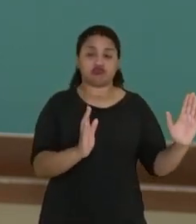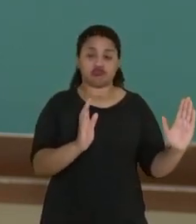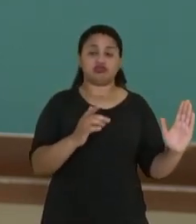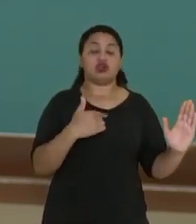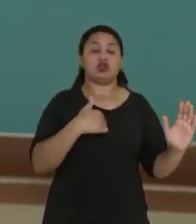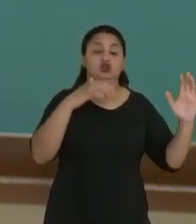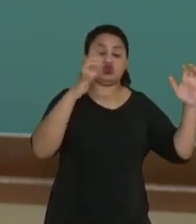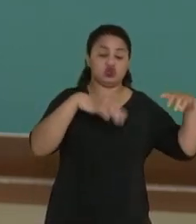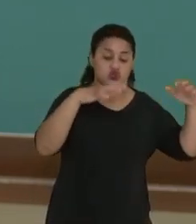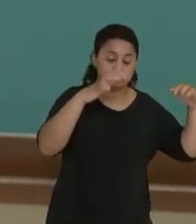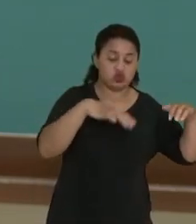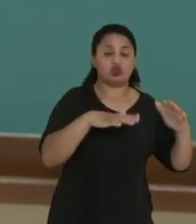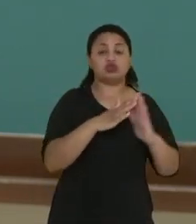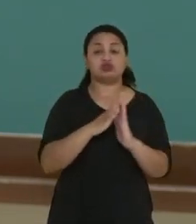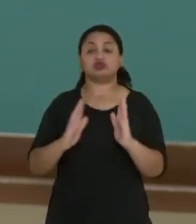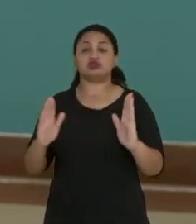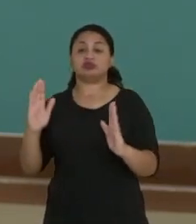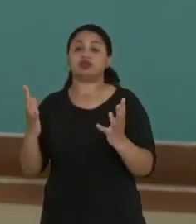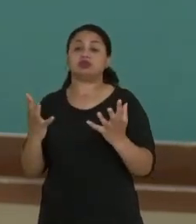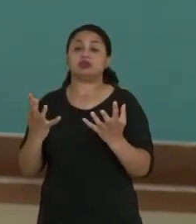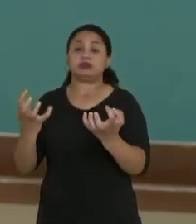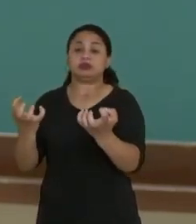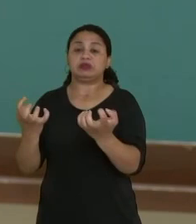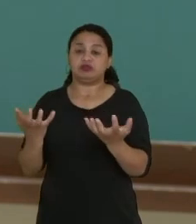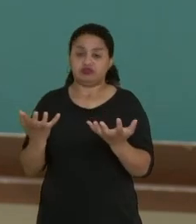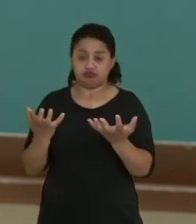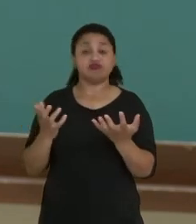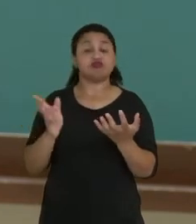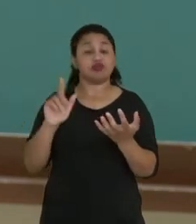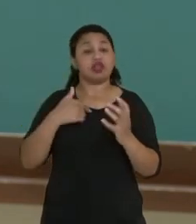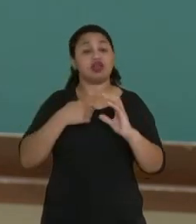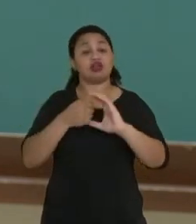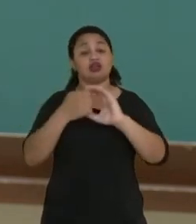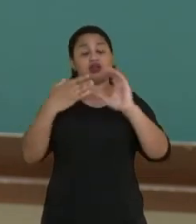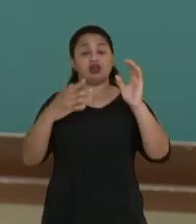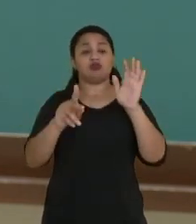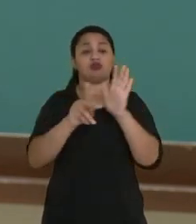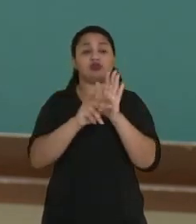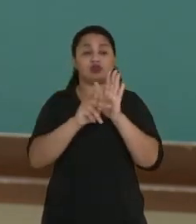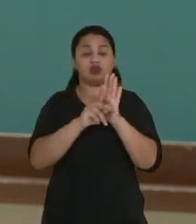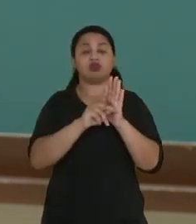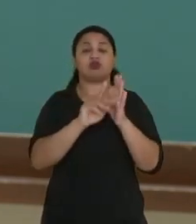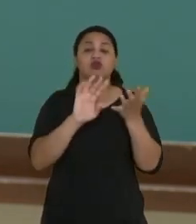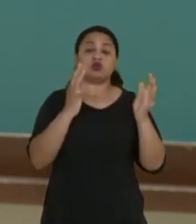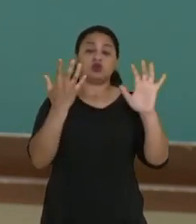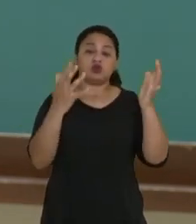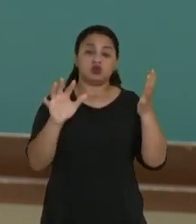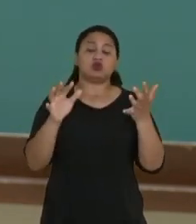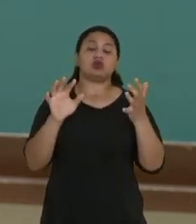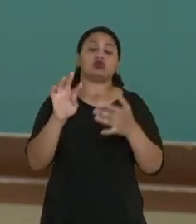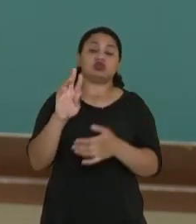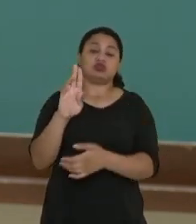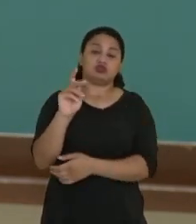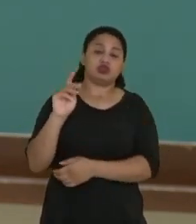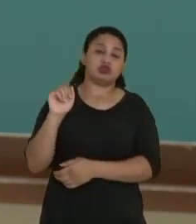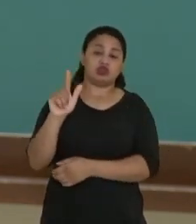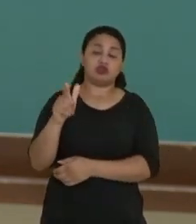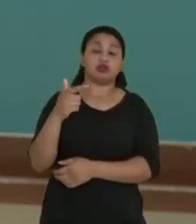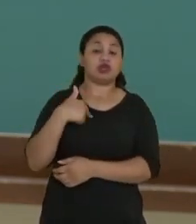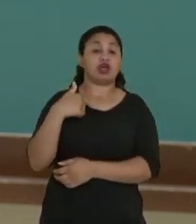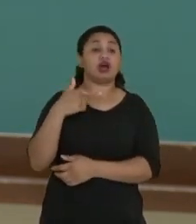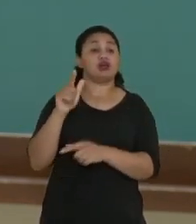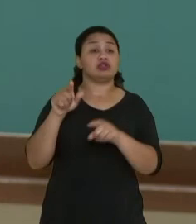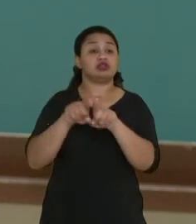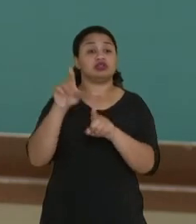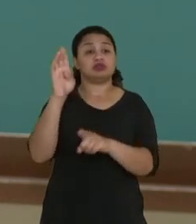uma chuvosa e uma seca. É uma característica do clima tropical na região Nordeste e no Brasil, onde ele ocorre,